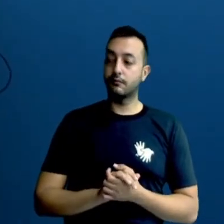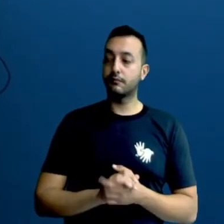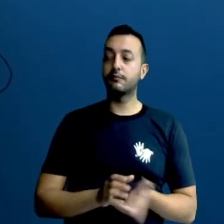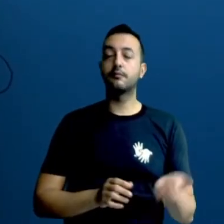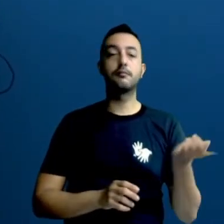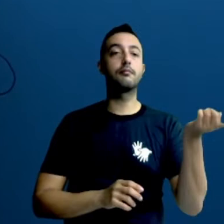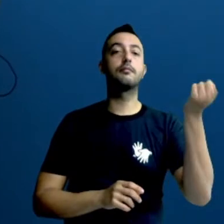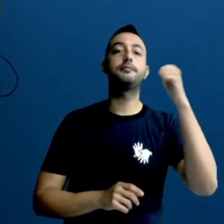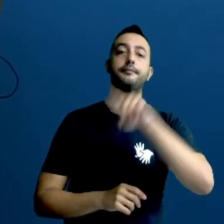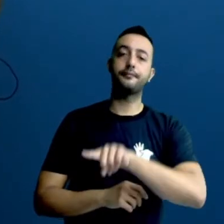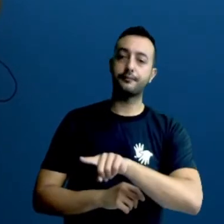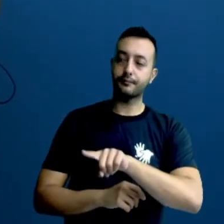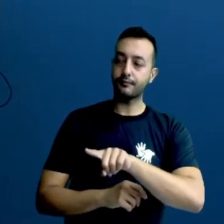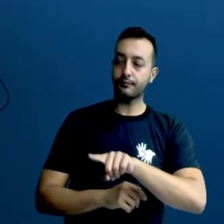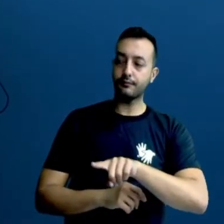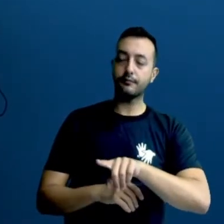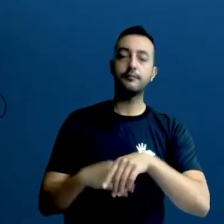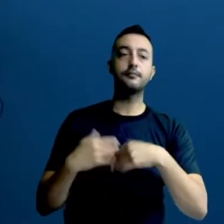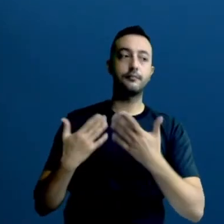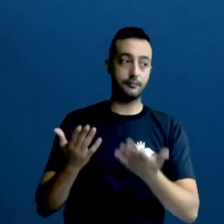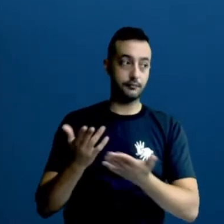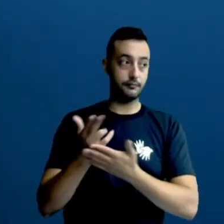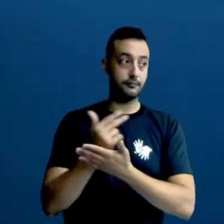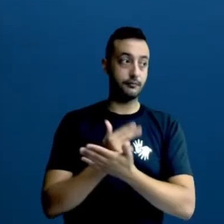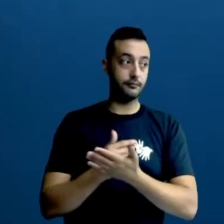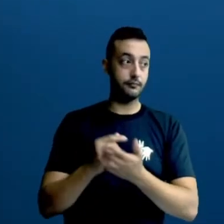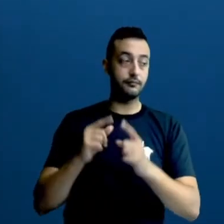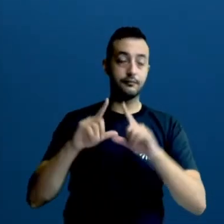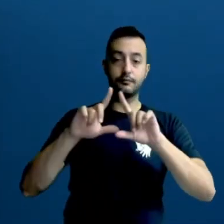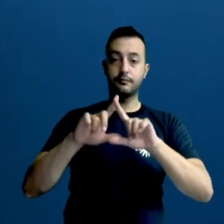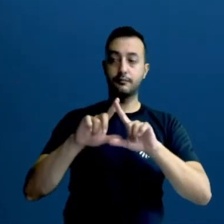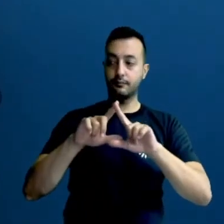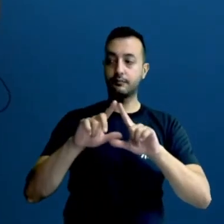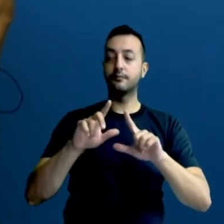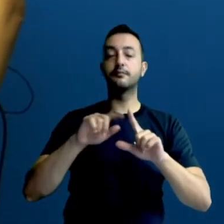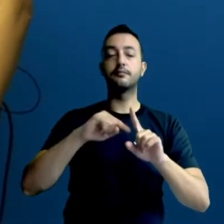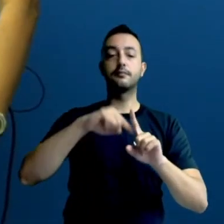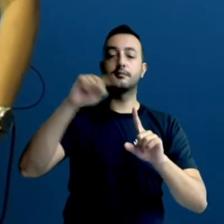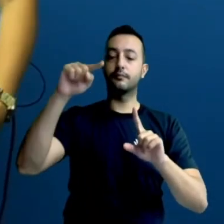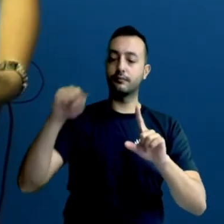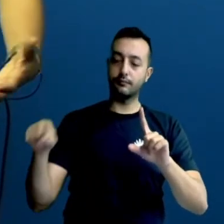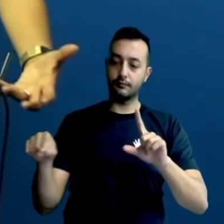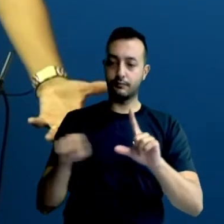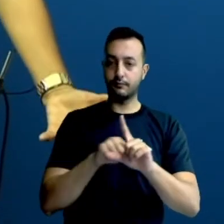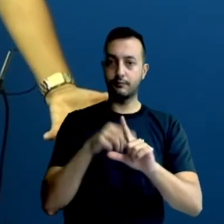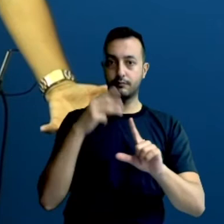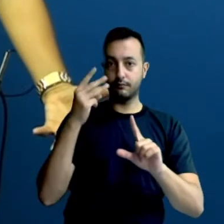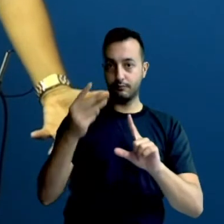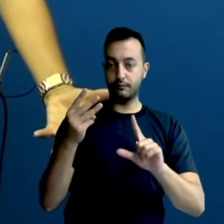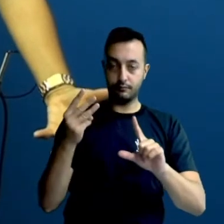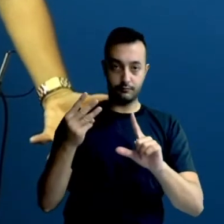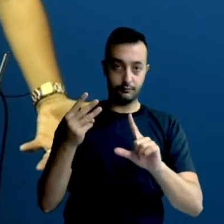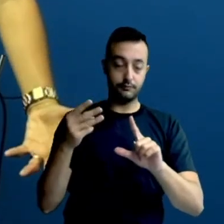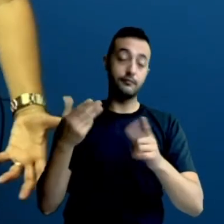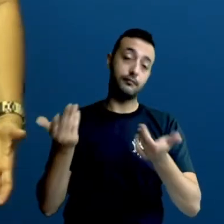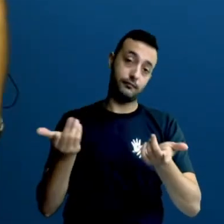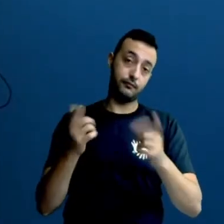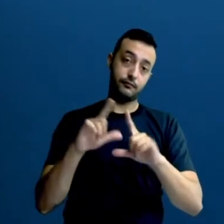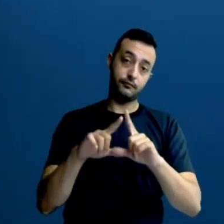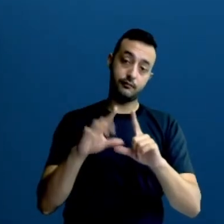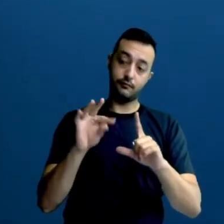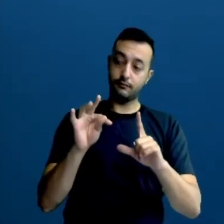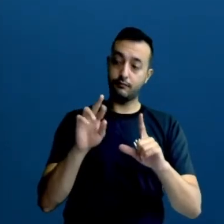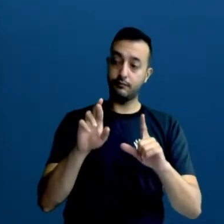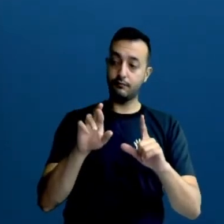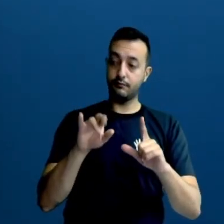Essa daqui, que figura é essa? Então, quantos lados tem? 3. Que no caso é o triângulo.